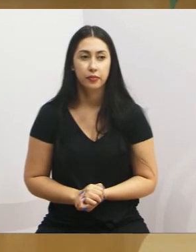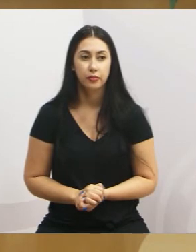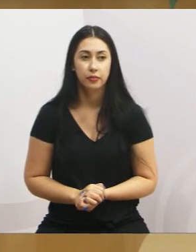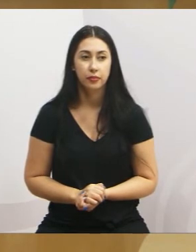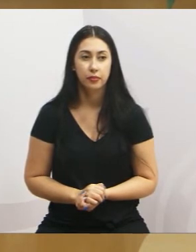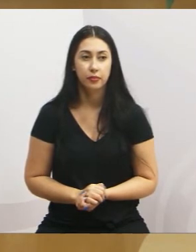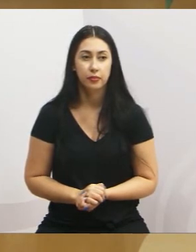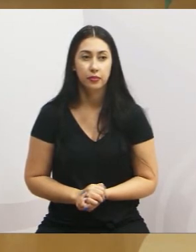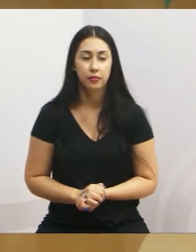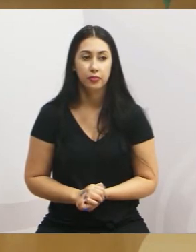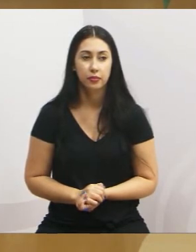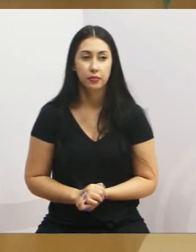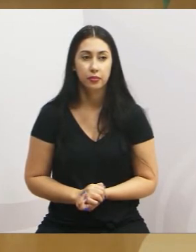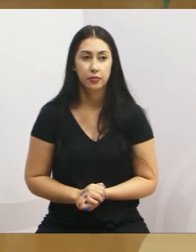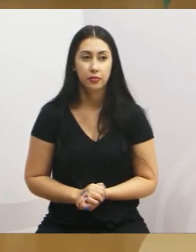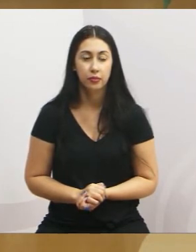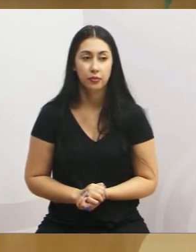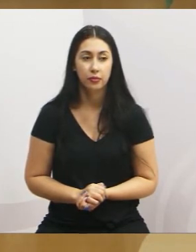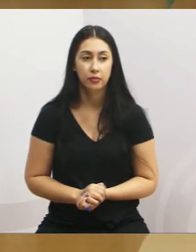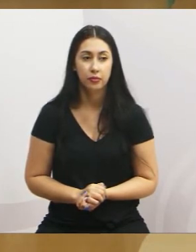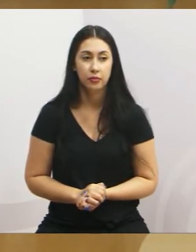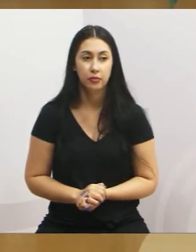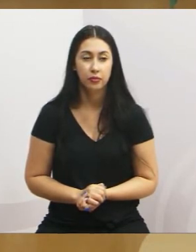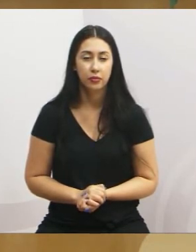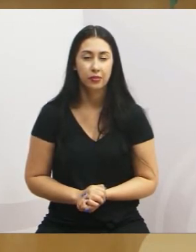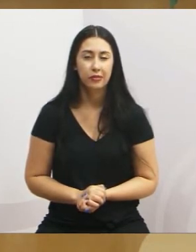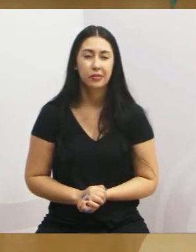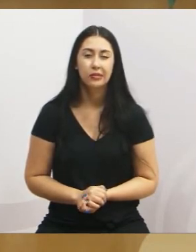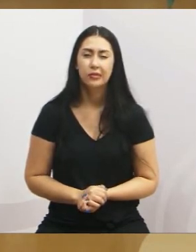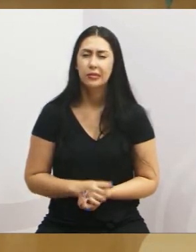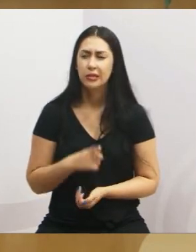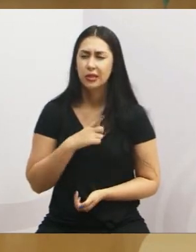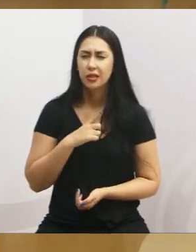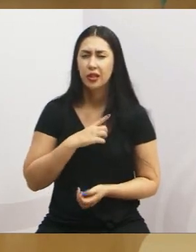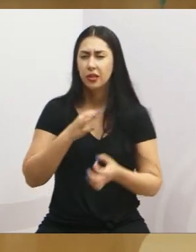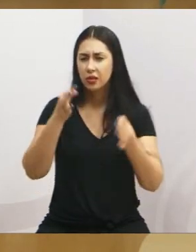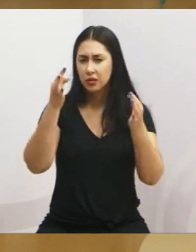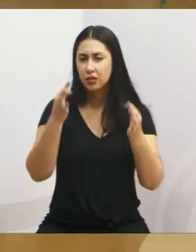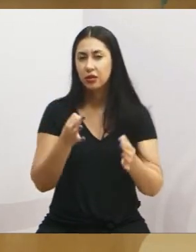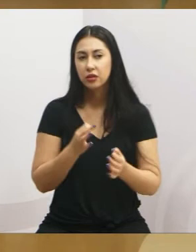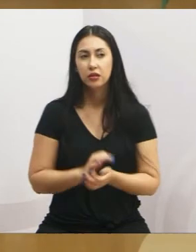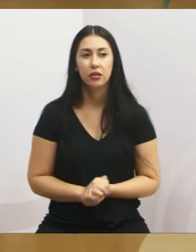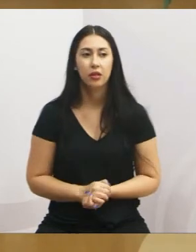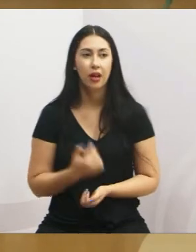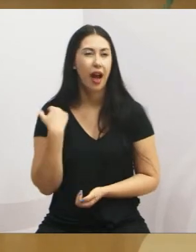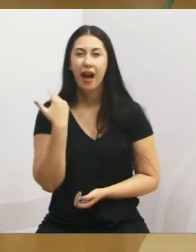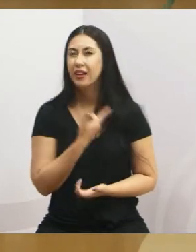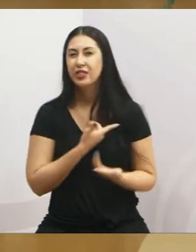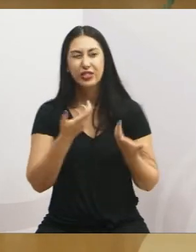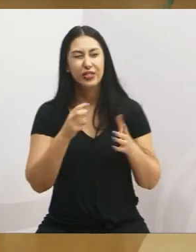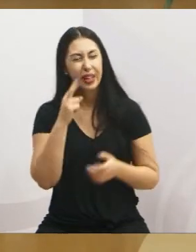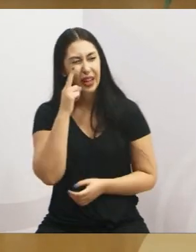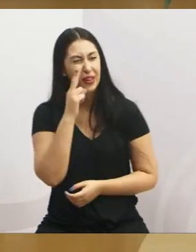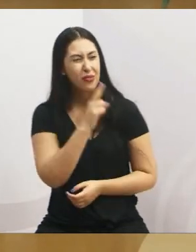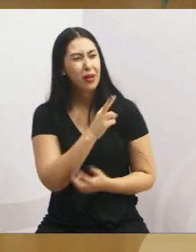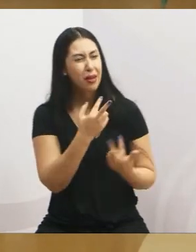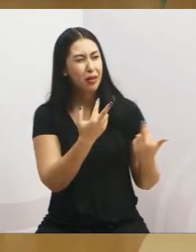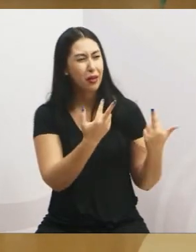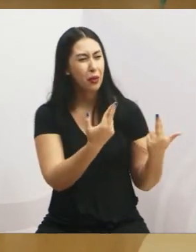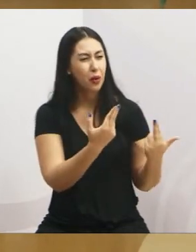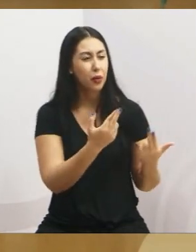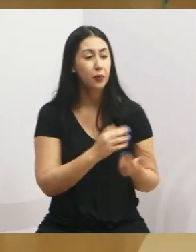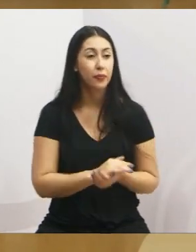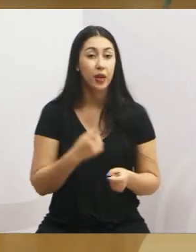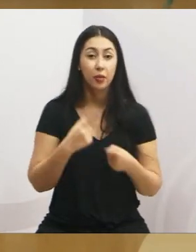E todos aqui, eu tenho absoluta certeza, não gostariam de ver essa imagem, porque